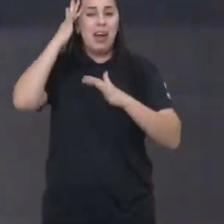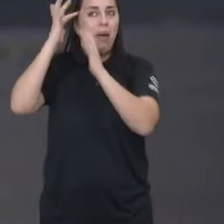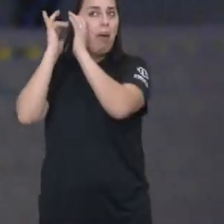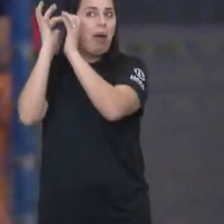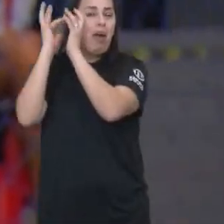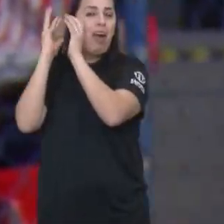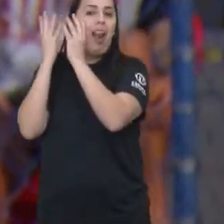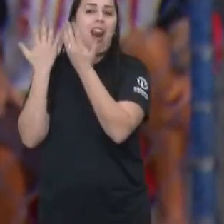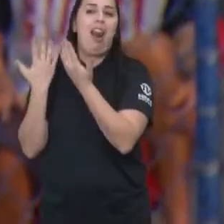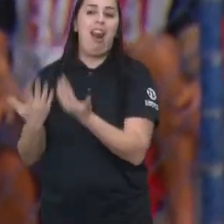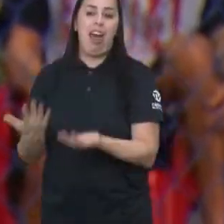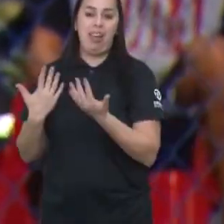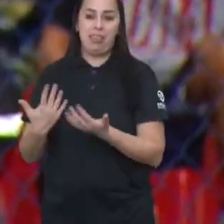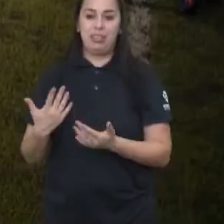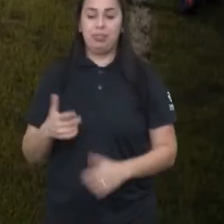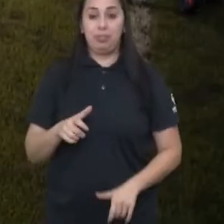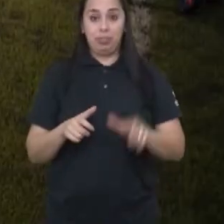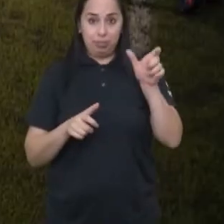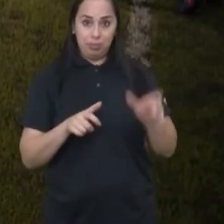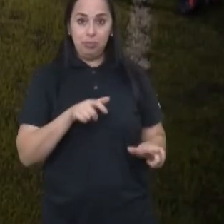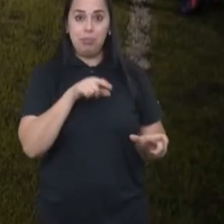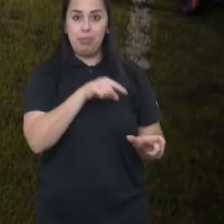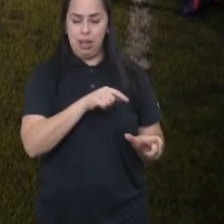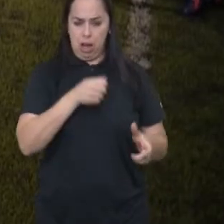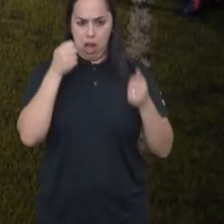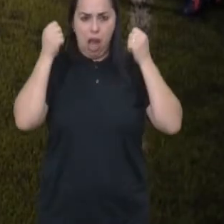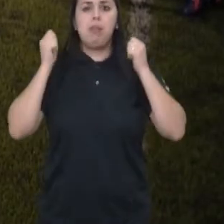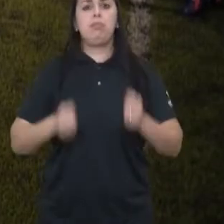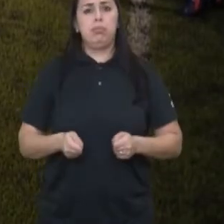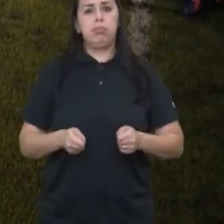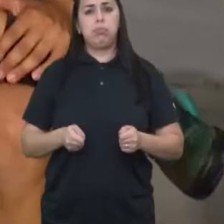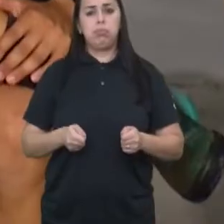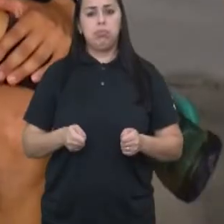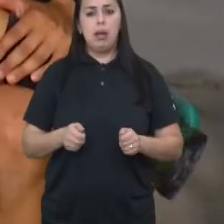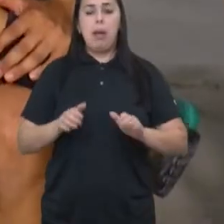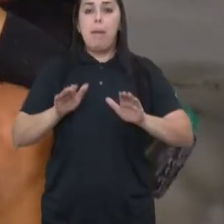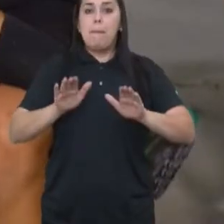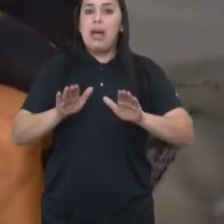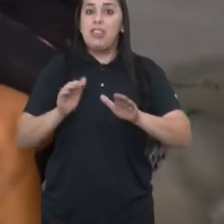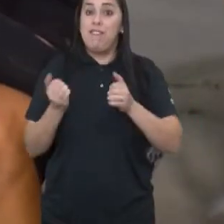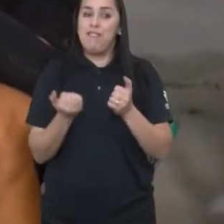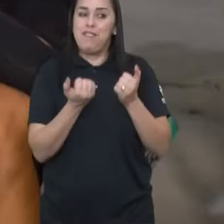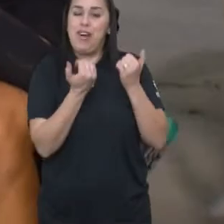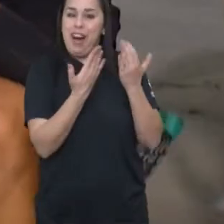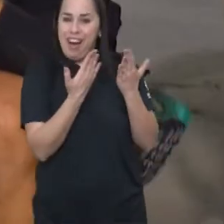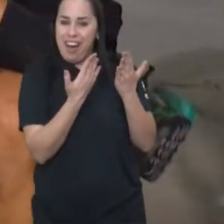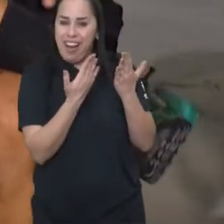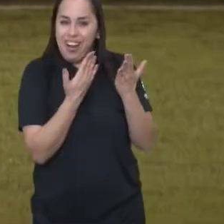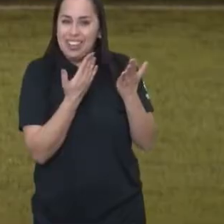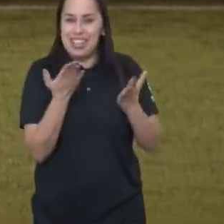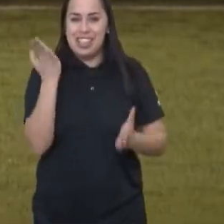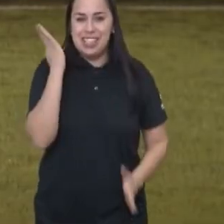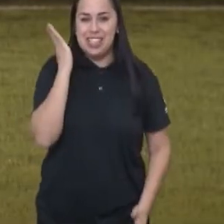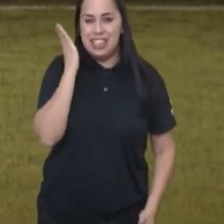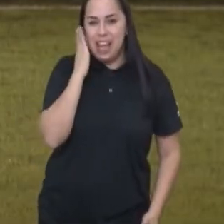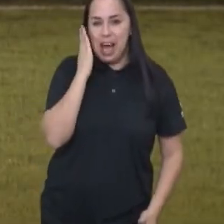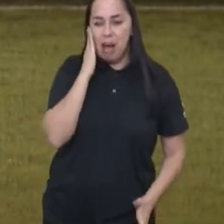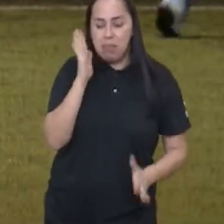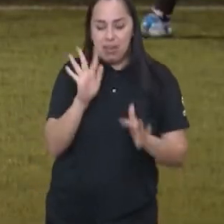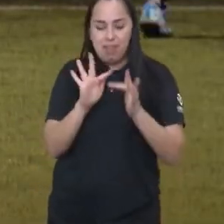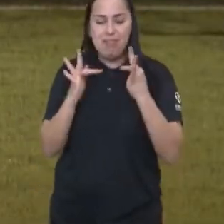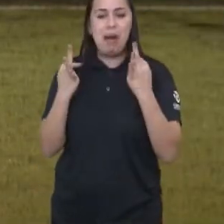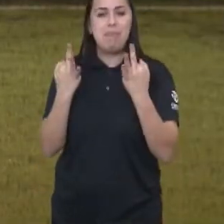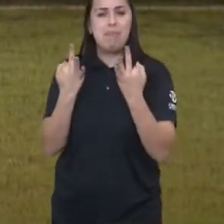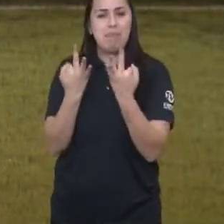a free Diana Educadora física e a linha dura dentro de campo mais fora Sabe aquela frase de ficar ser